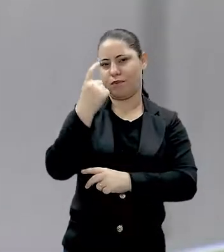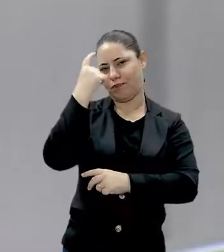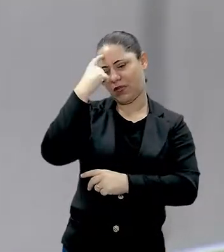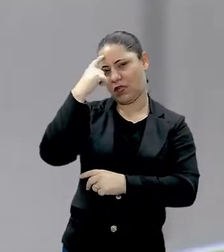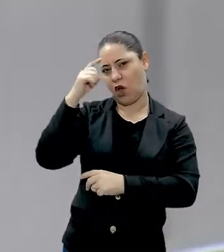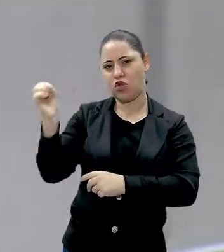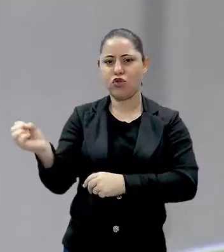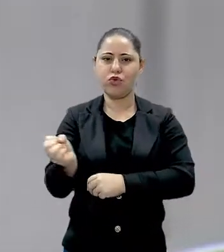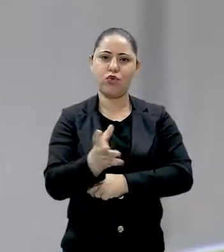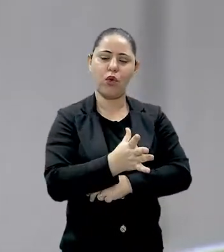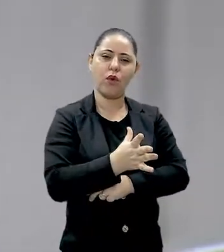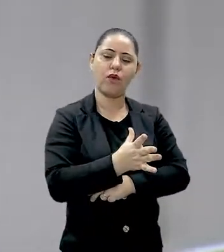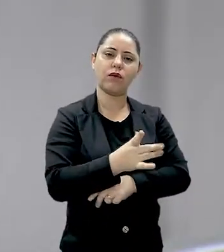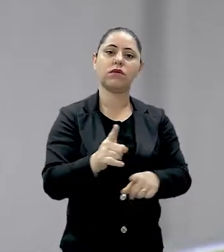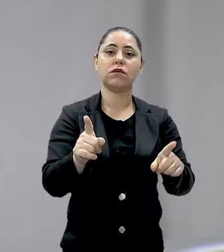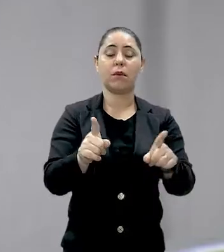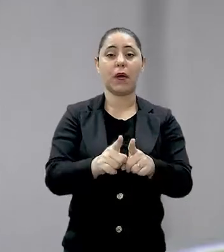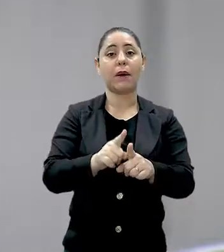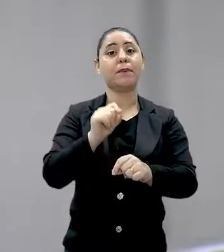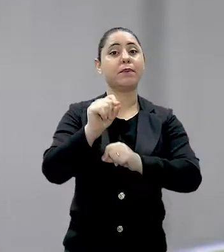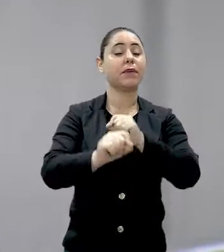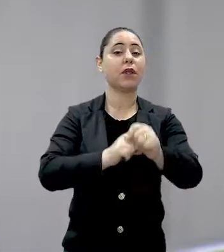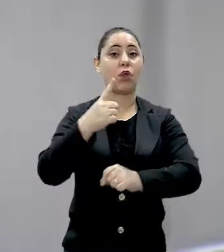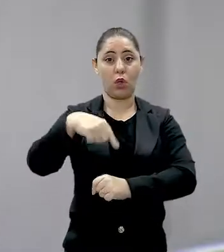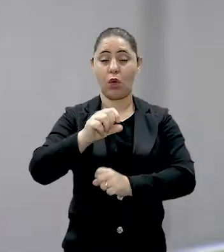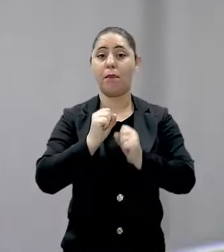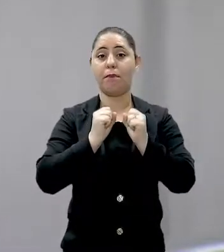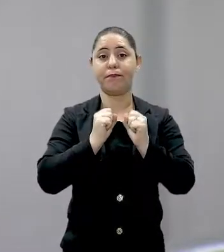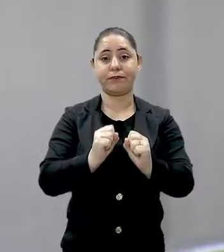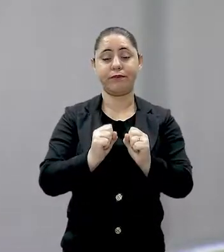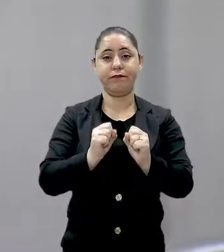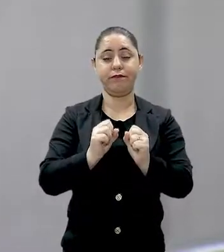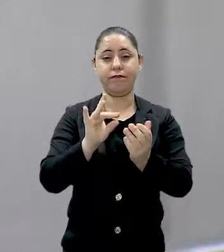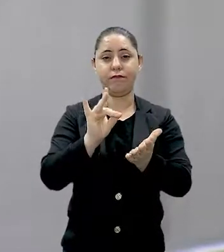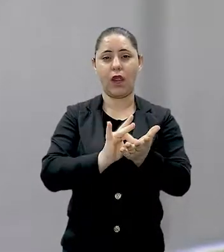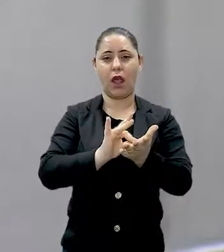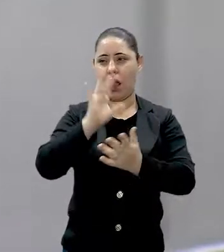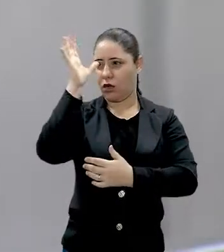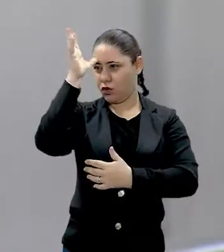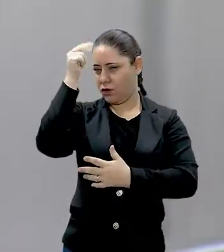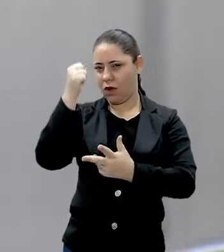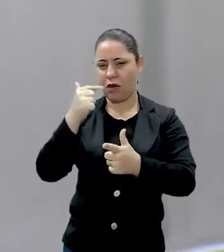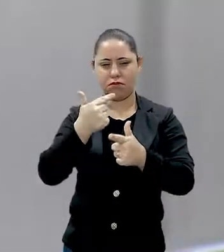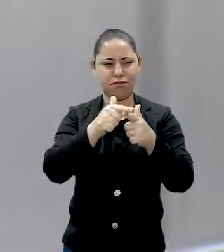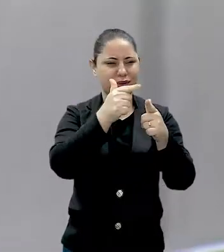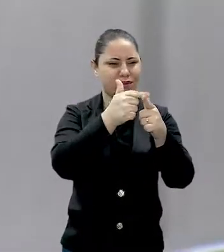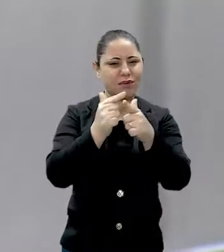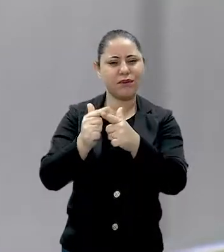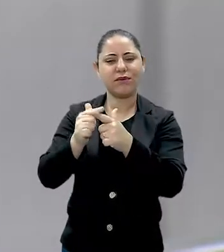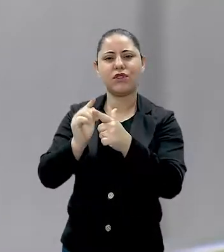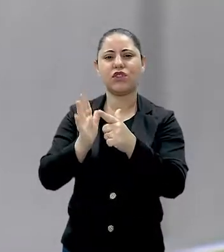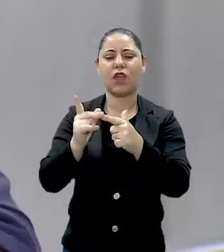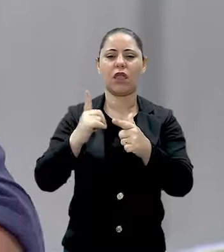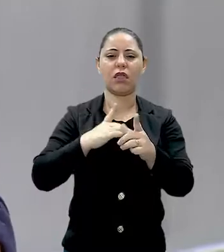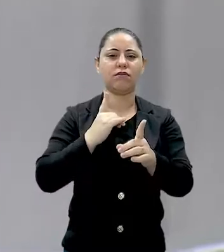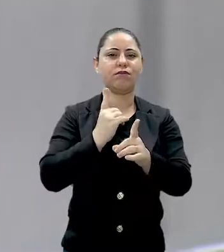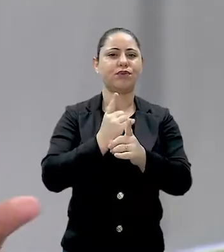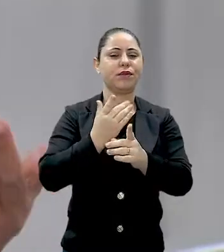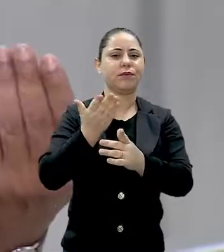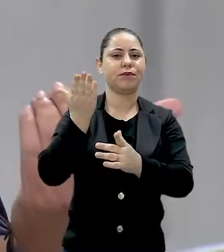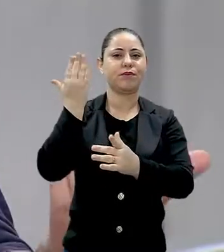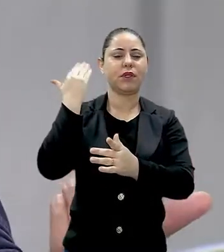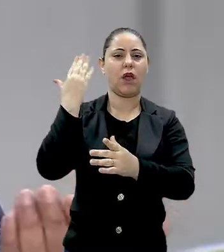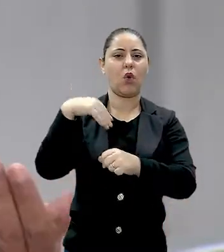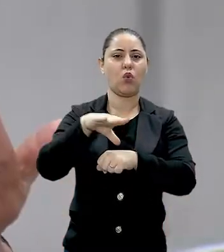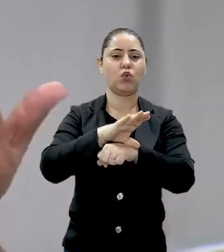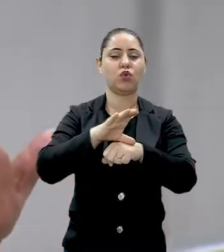até repensado, modernizado, até para que a gente pudesse resolver uma série de problemas que já foram